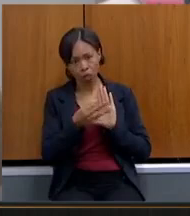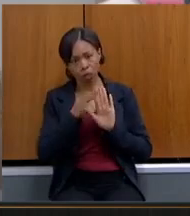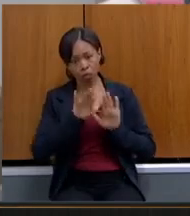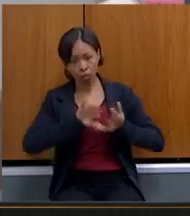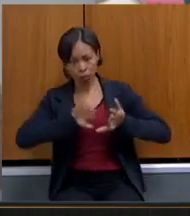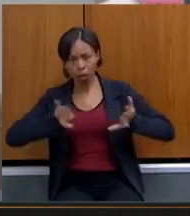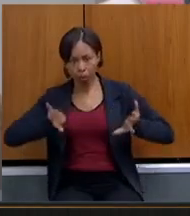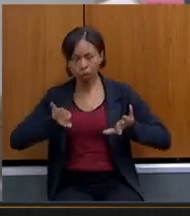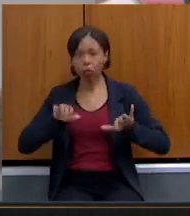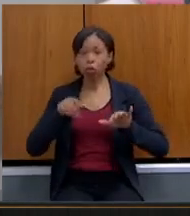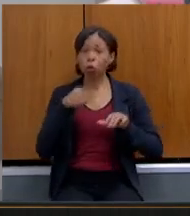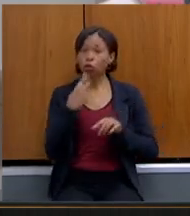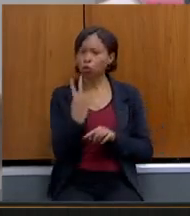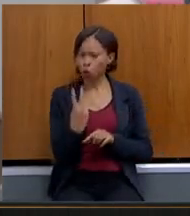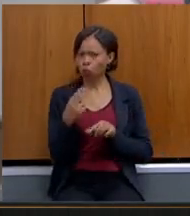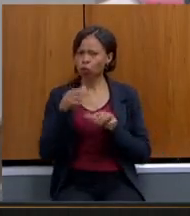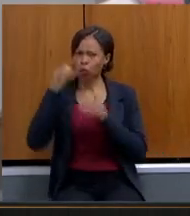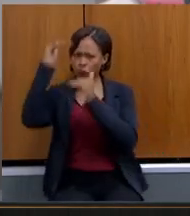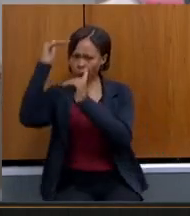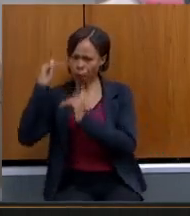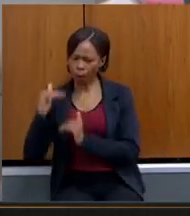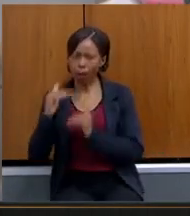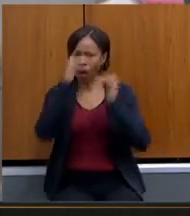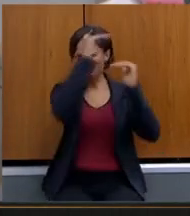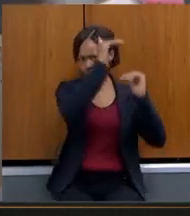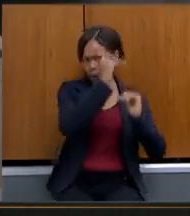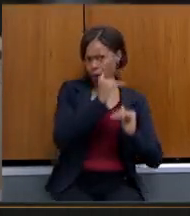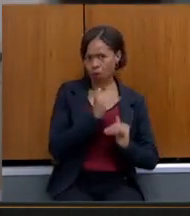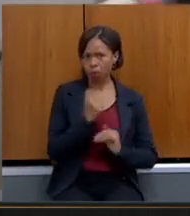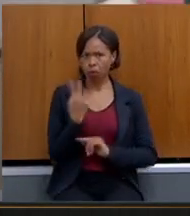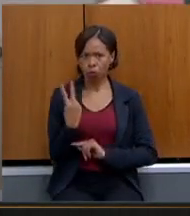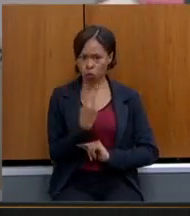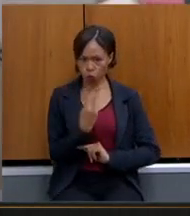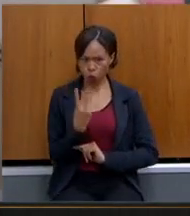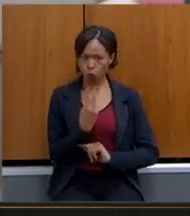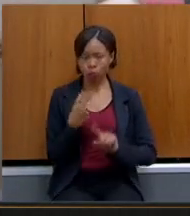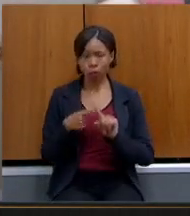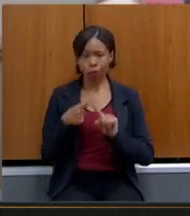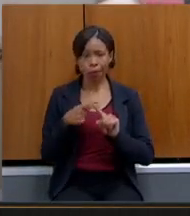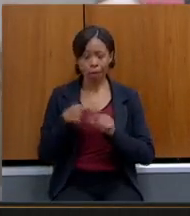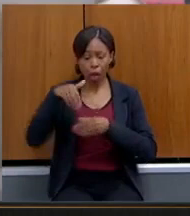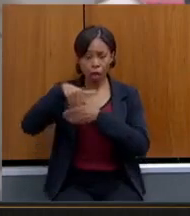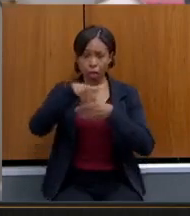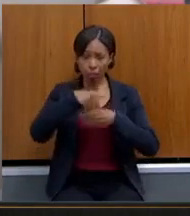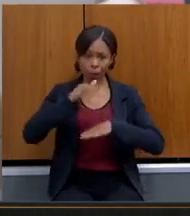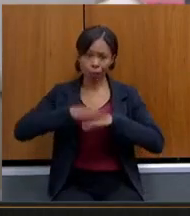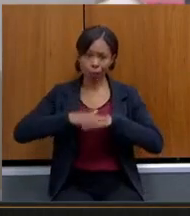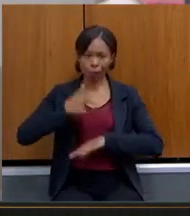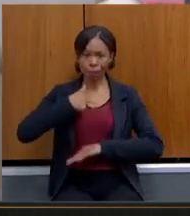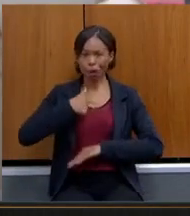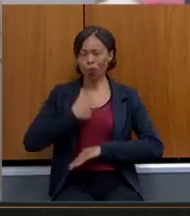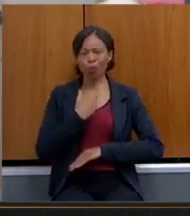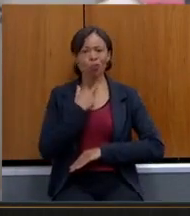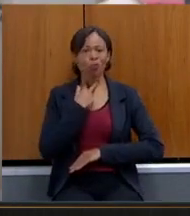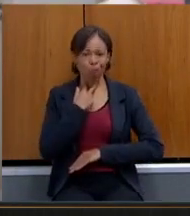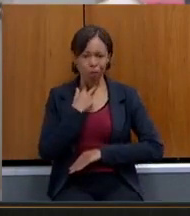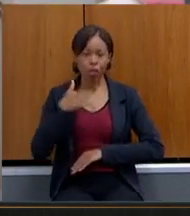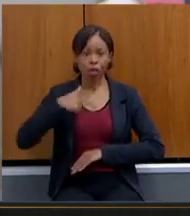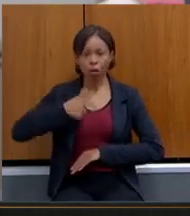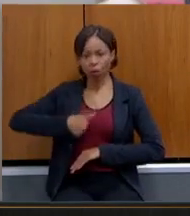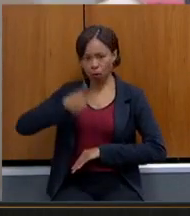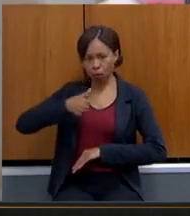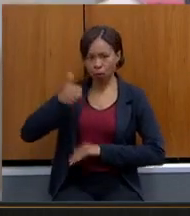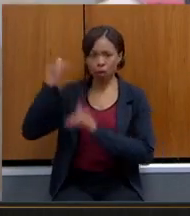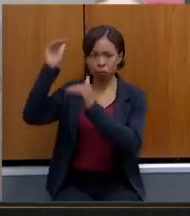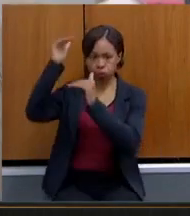passaremos dois blocos porque eu não posso conduzir a votação de requerimentos que são de minha autoria então quando uso a